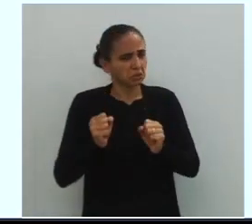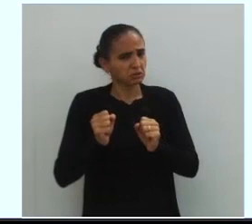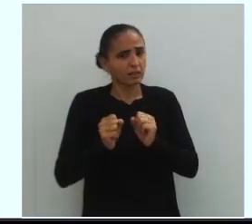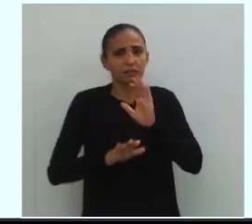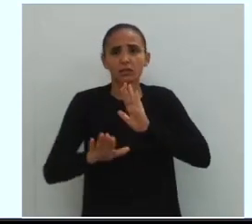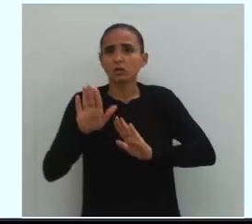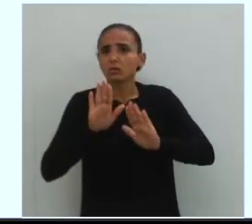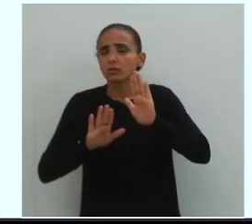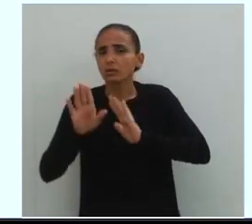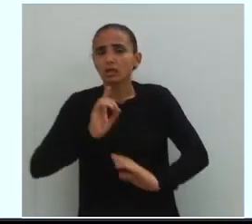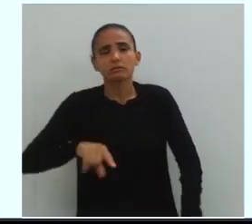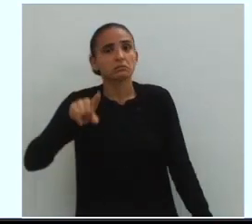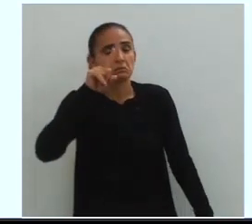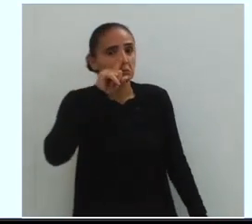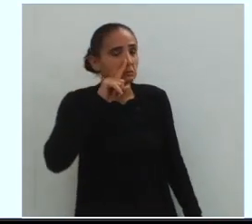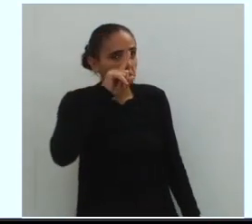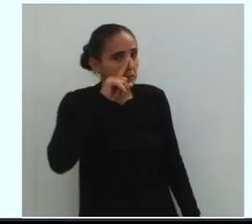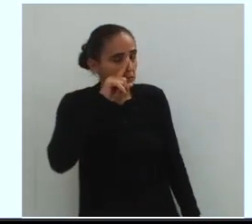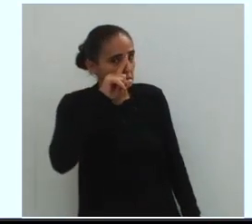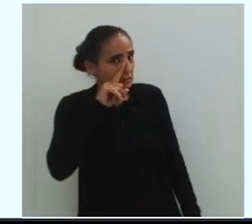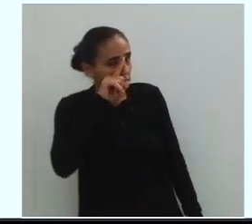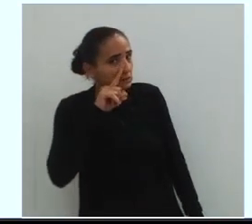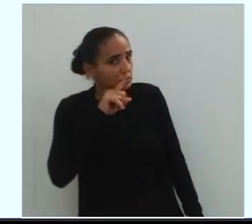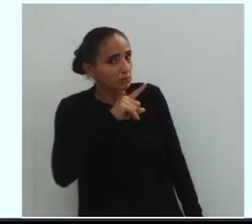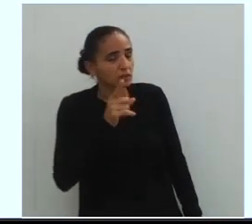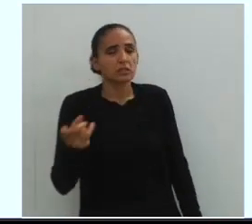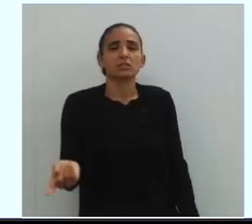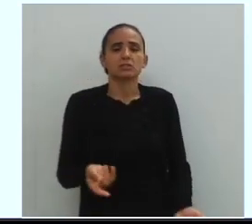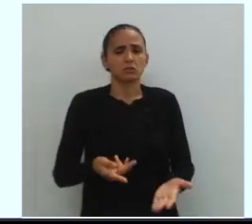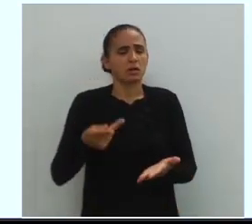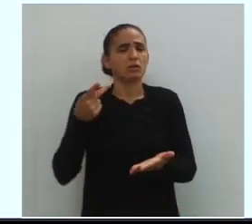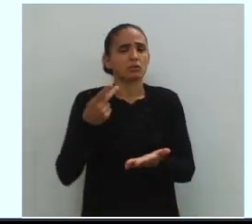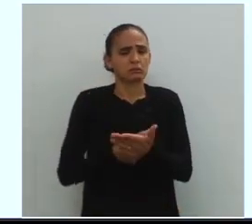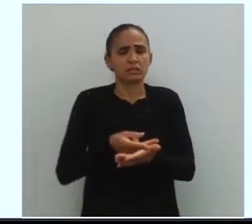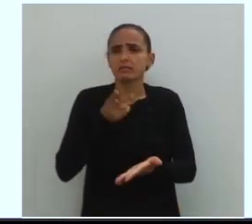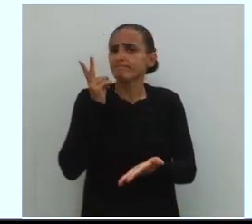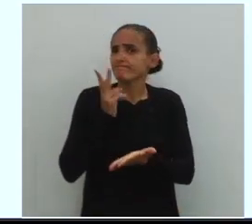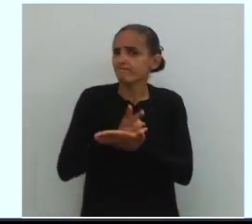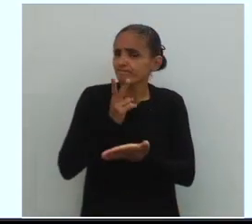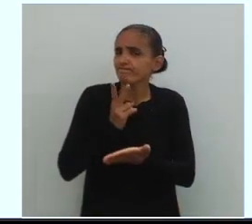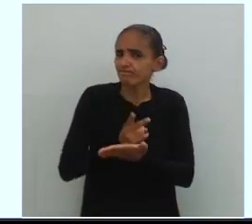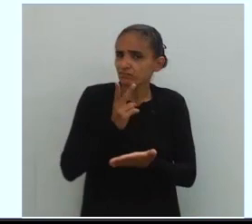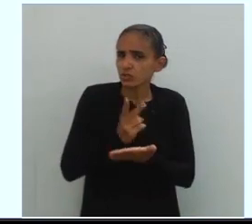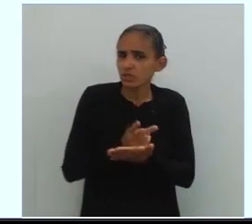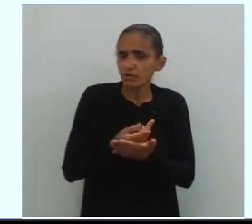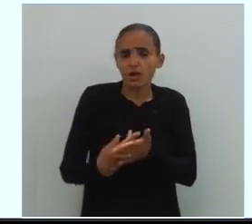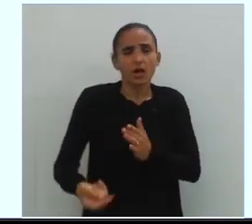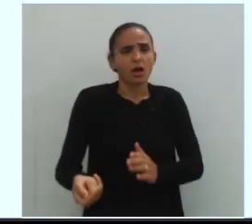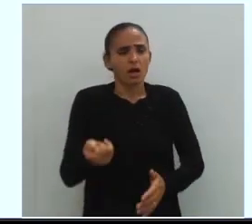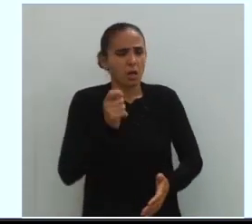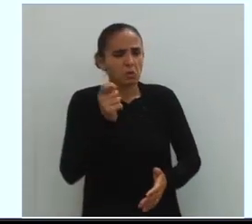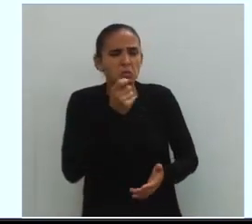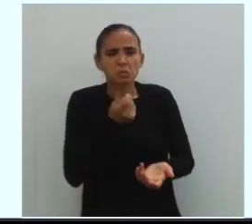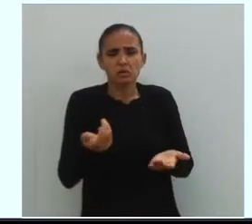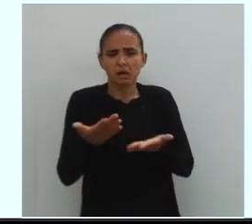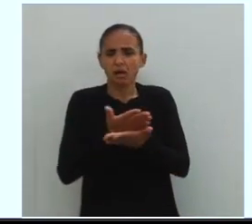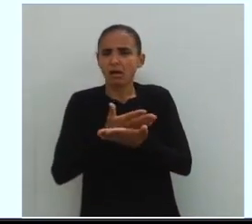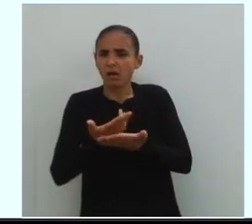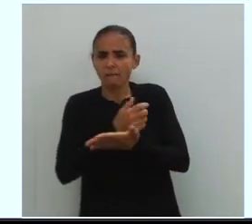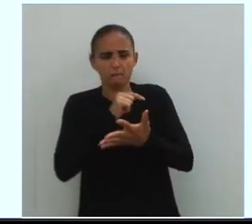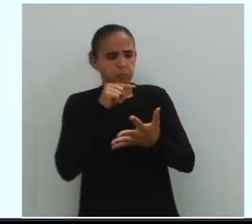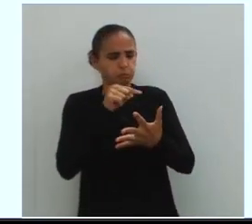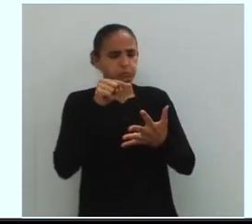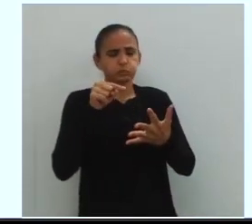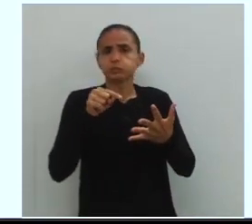extremamente perigosas e que são consideradas drogas. Isso, com frequência, consideramos que as drogas, na realidade,